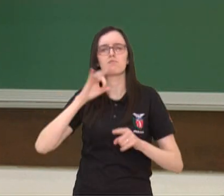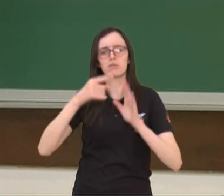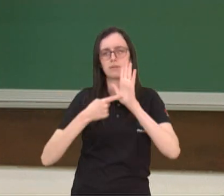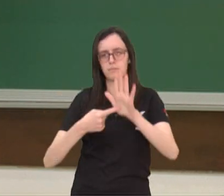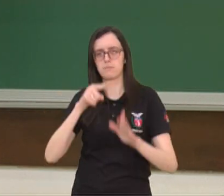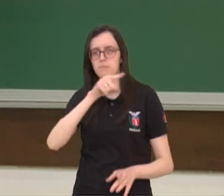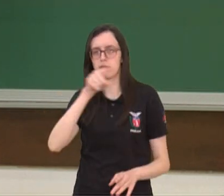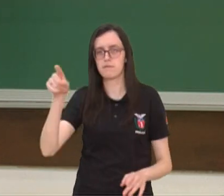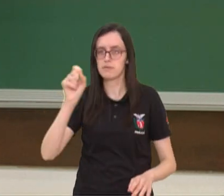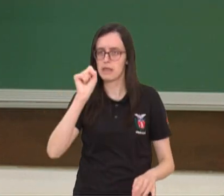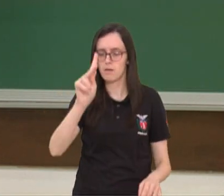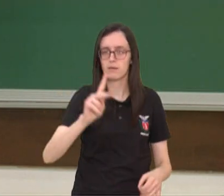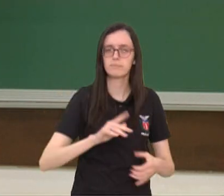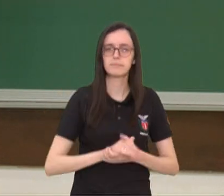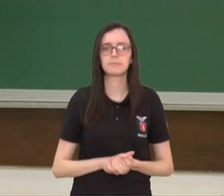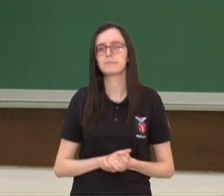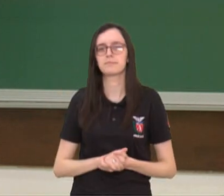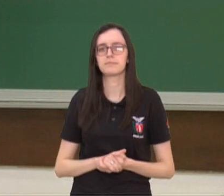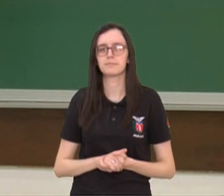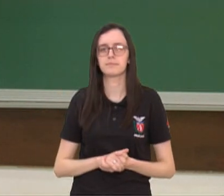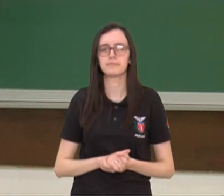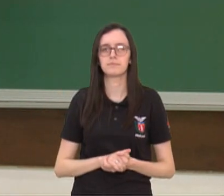você. Ok?